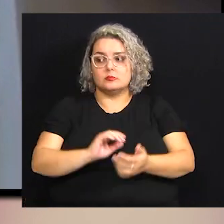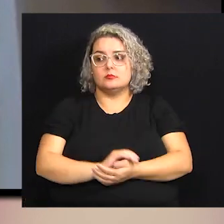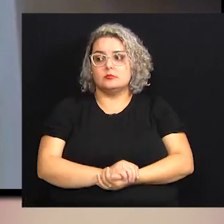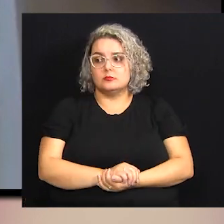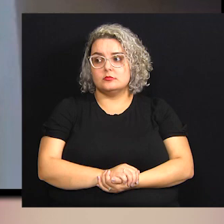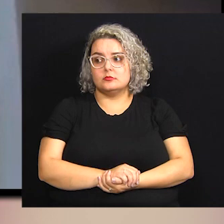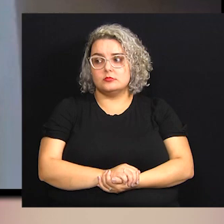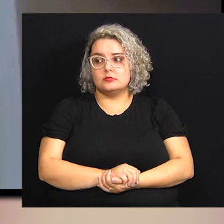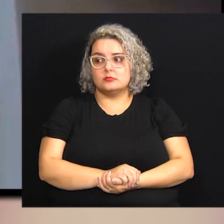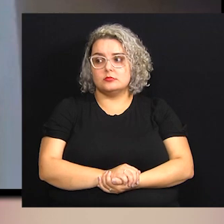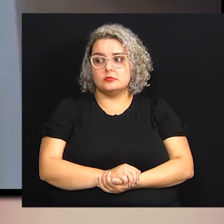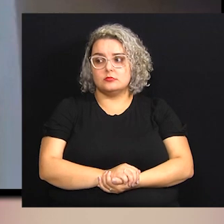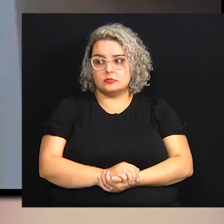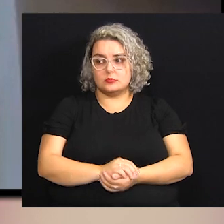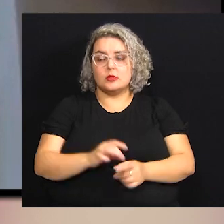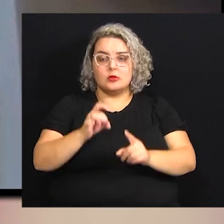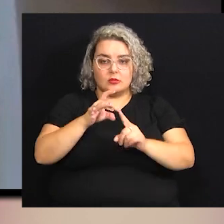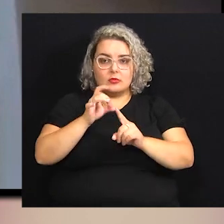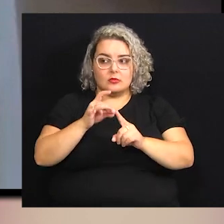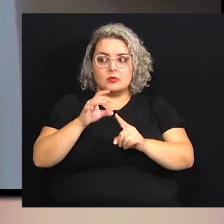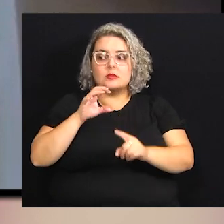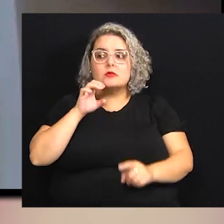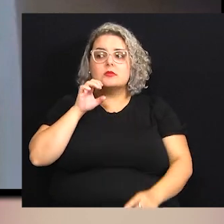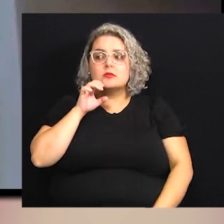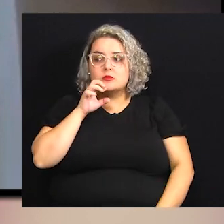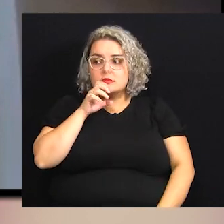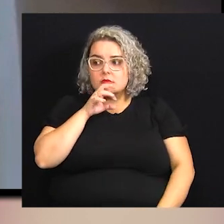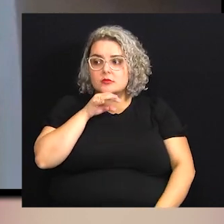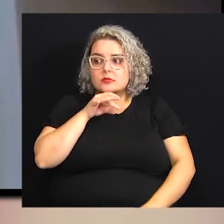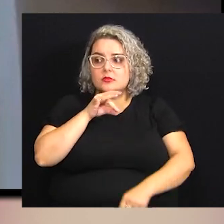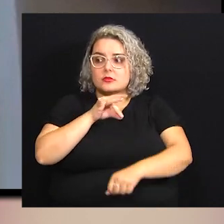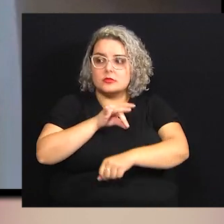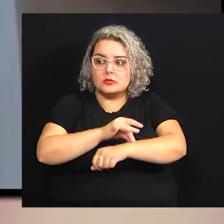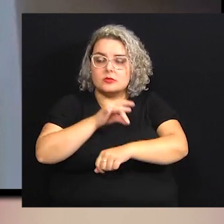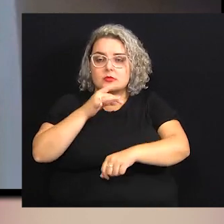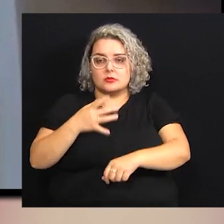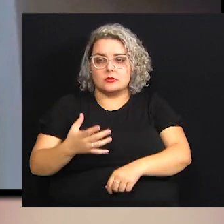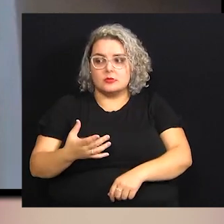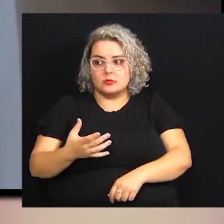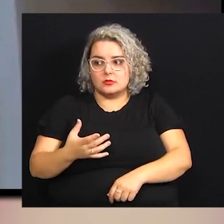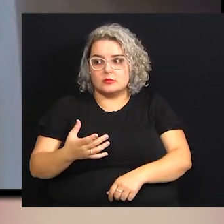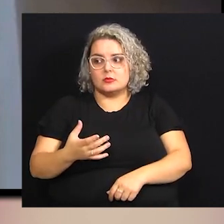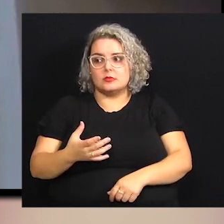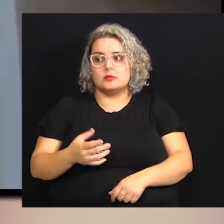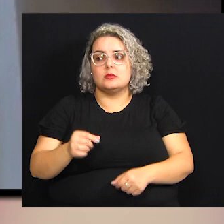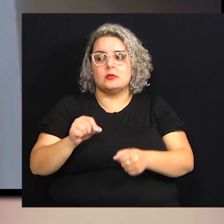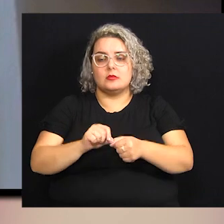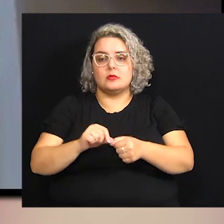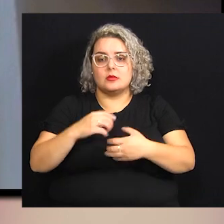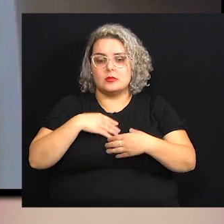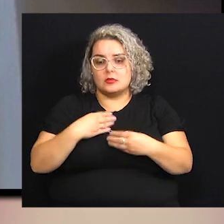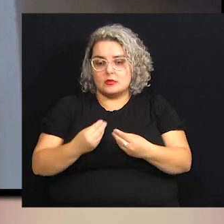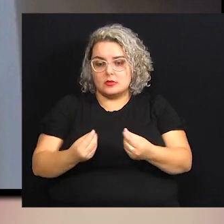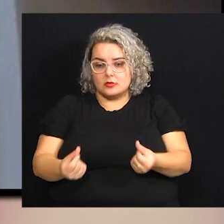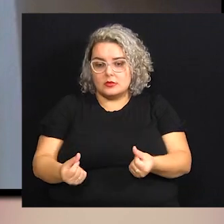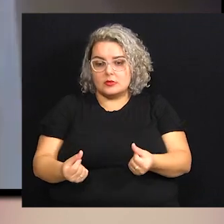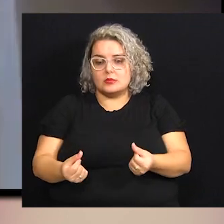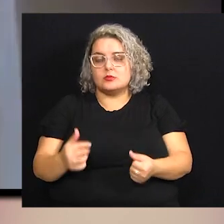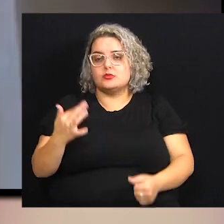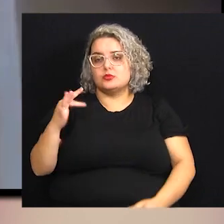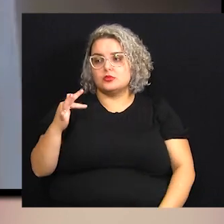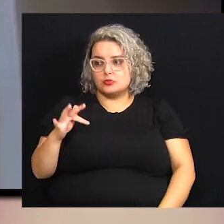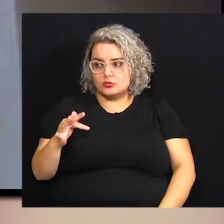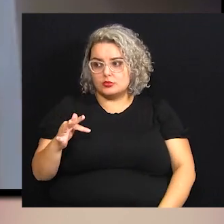é um vidrinho quente, né? Que a gente encosta assim no paciente, faz o teste da